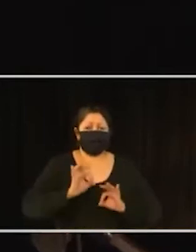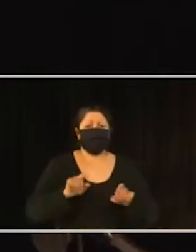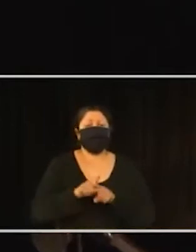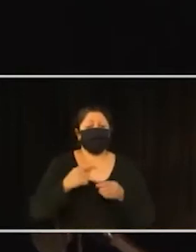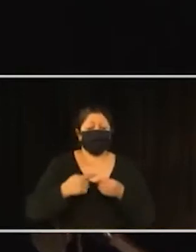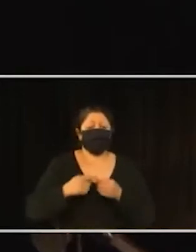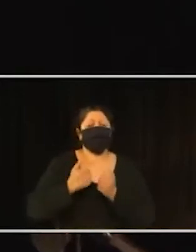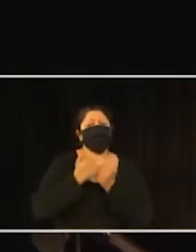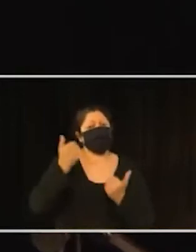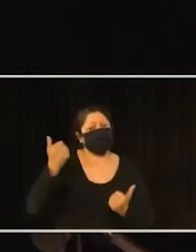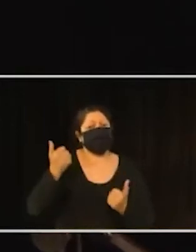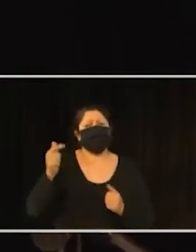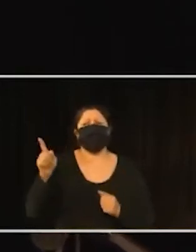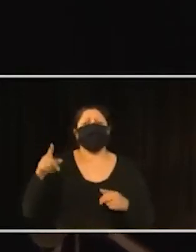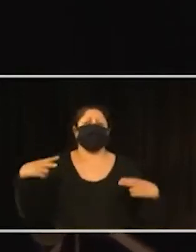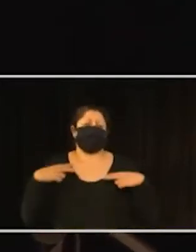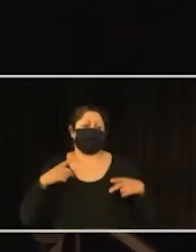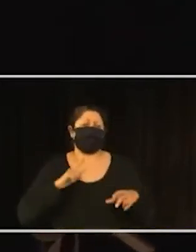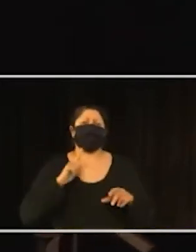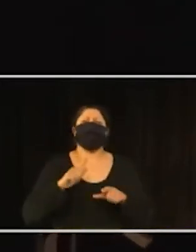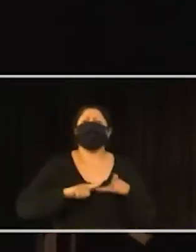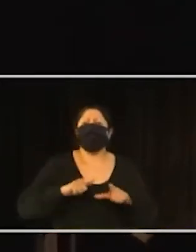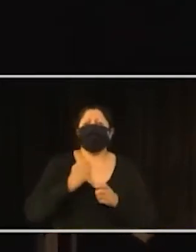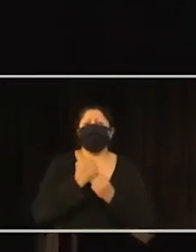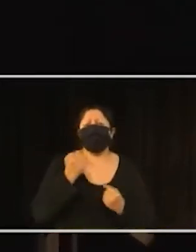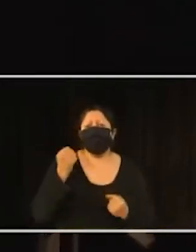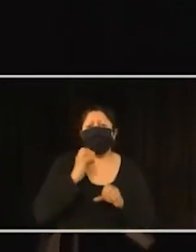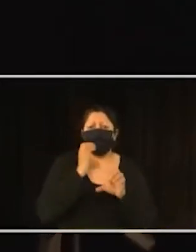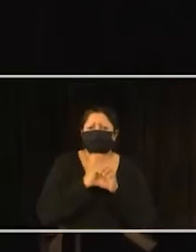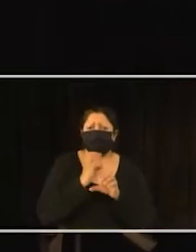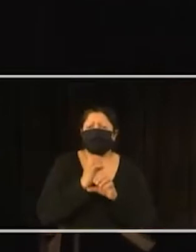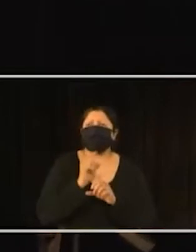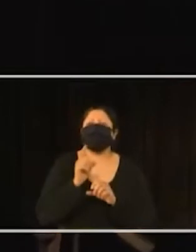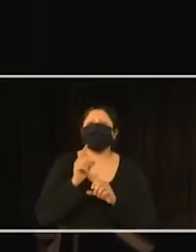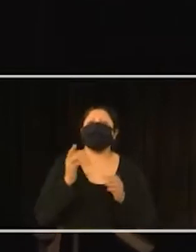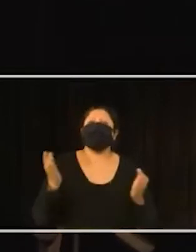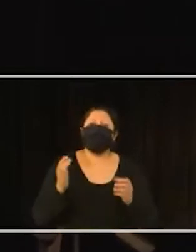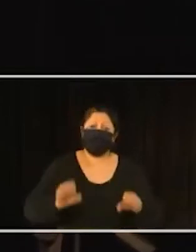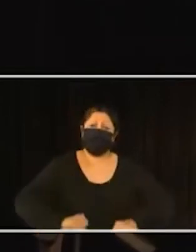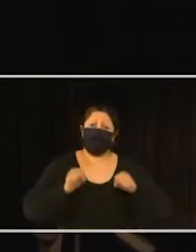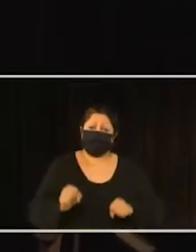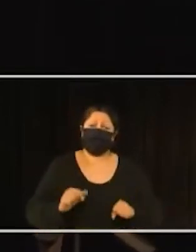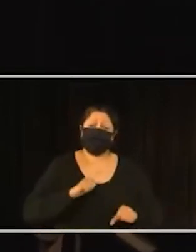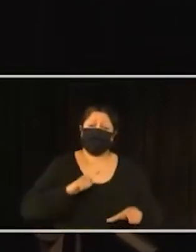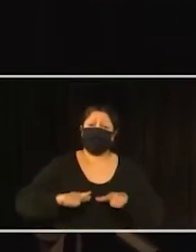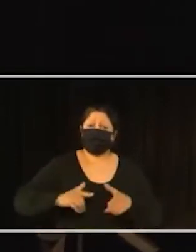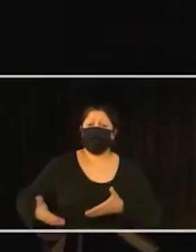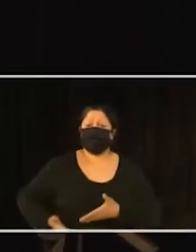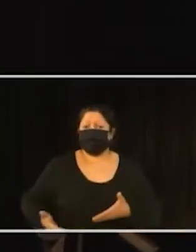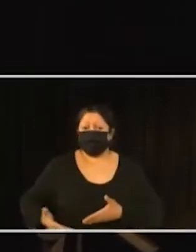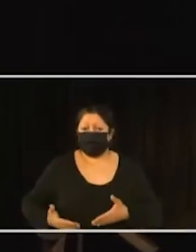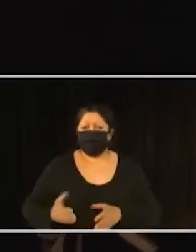na iniciativa privada como engenheiro civil e atualmente é servidor público de carreira da Prefeitura de Canoas. Foi diretor